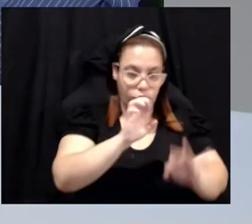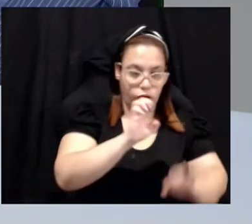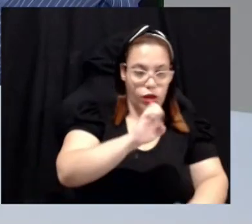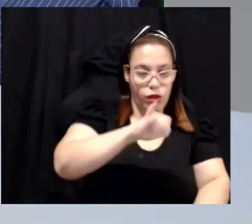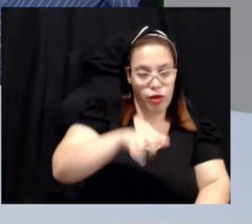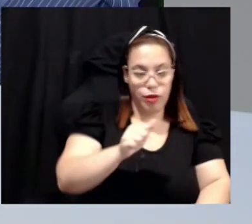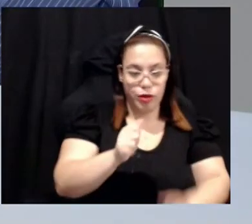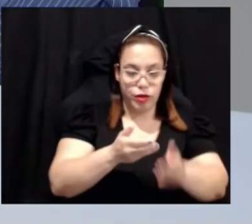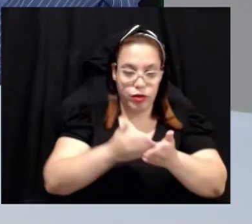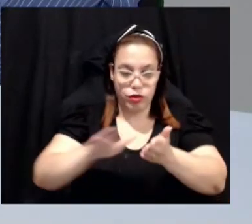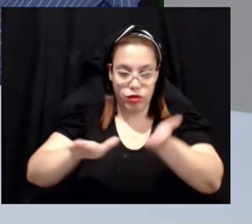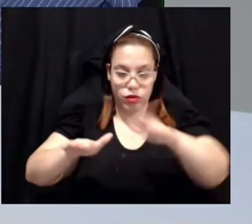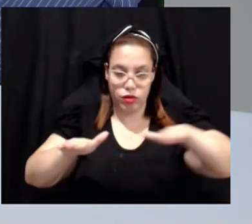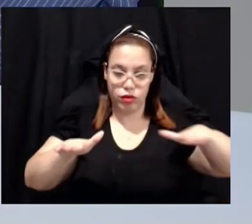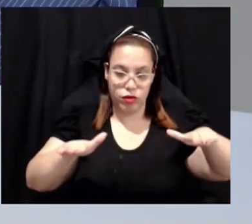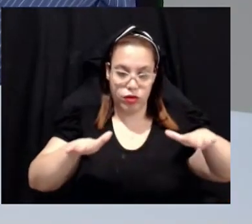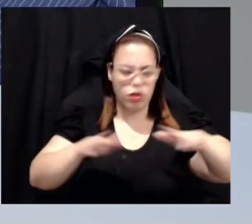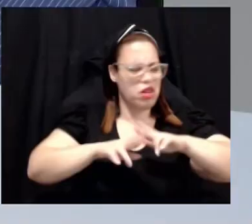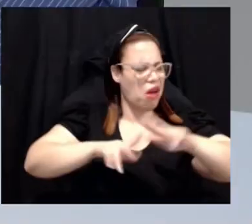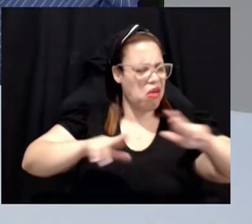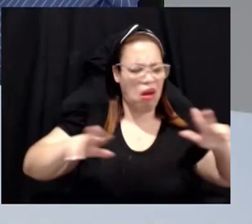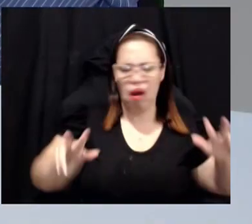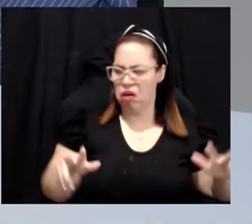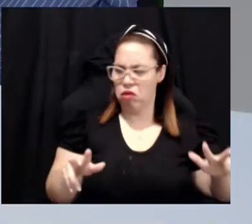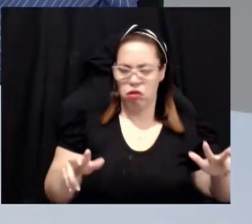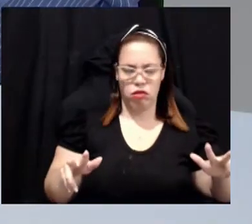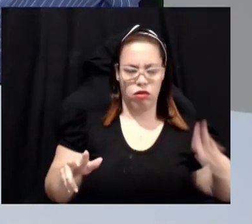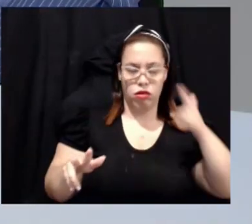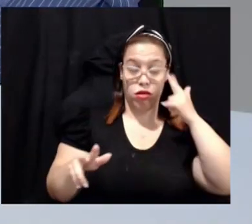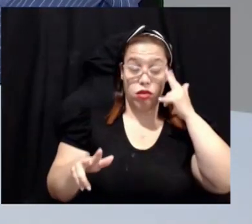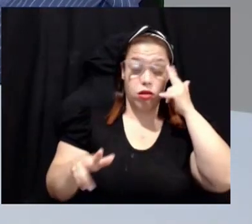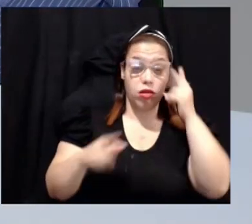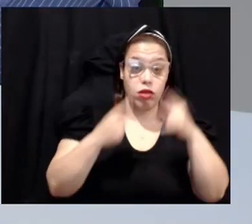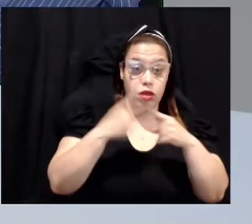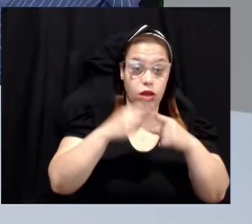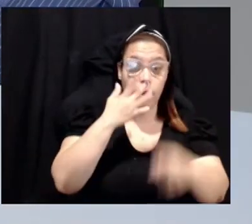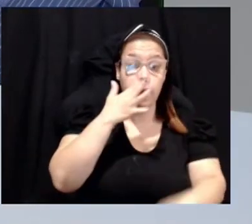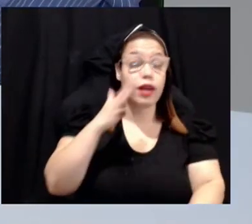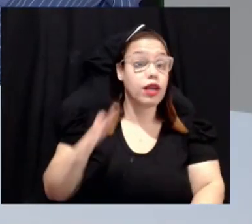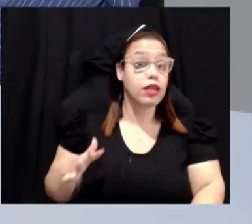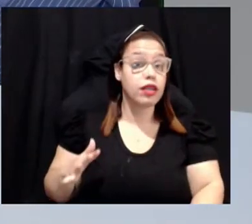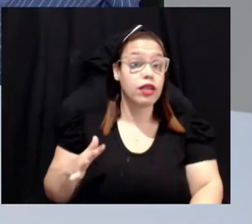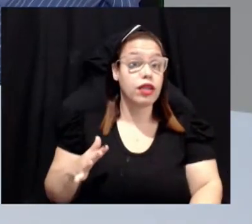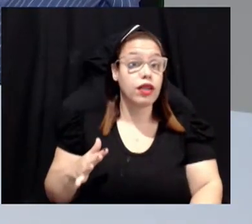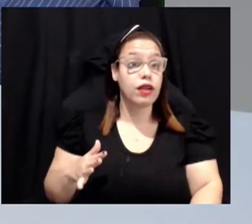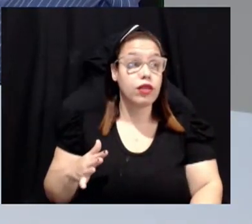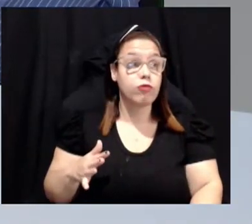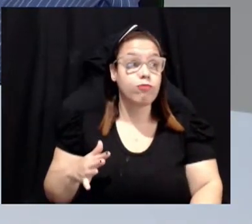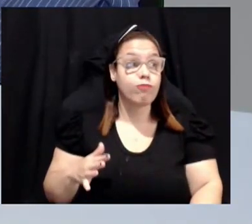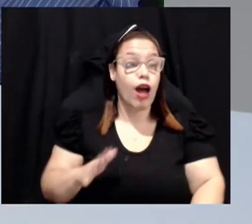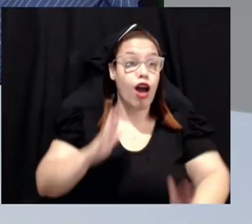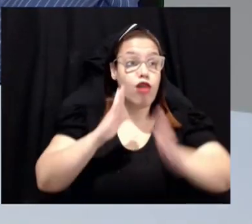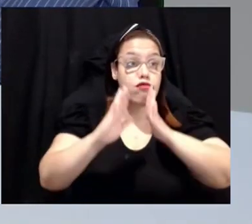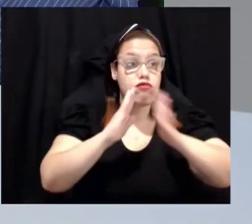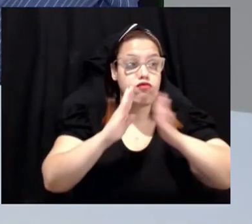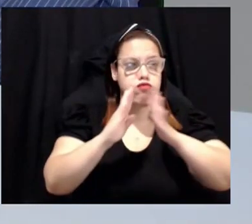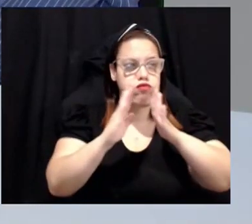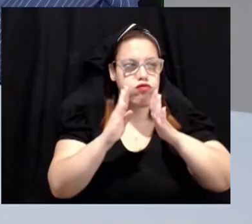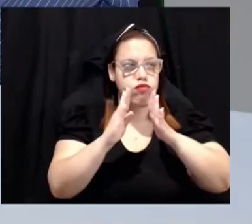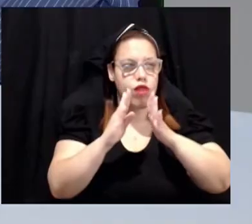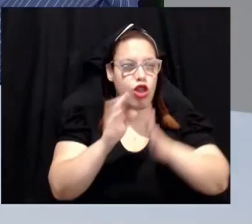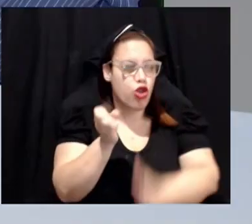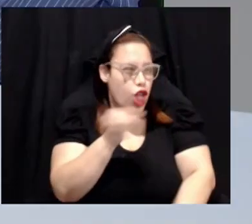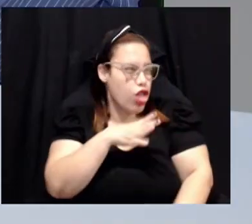são totalmente diferentes. Por quê? Porque a criança, ela está naquela fase inicial, tudo é novidade